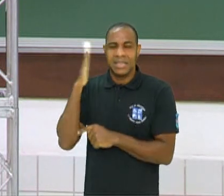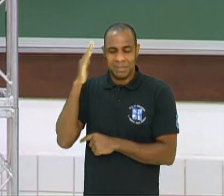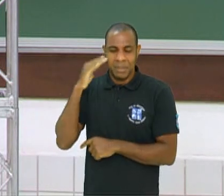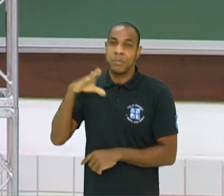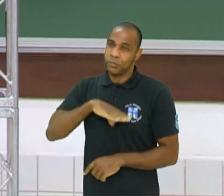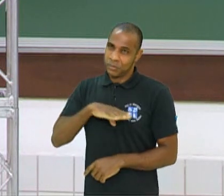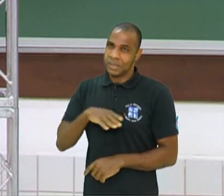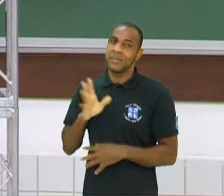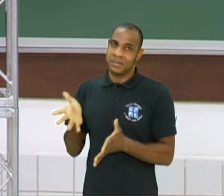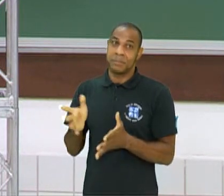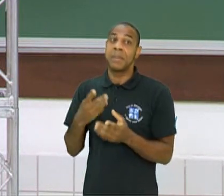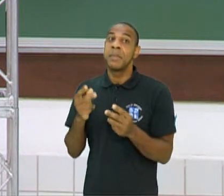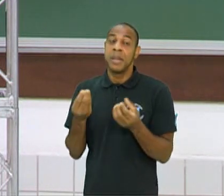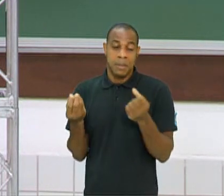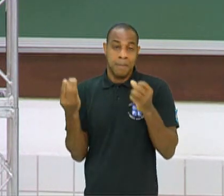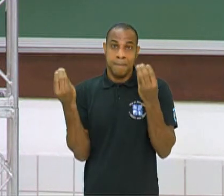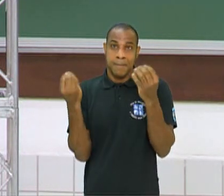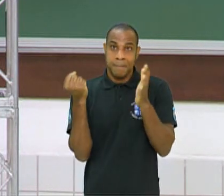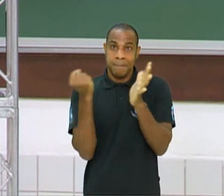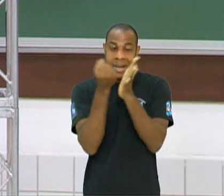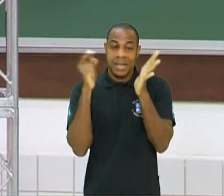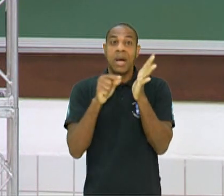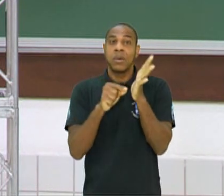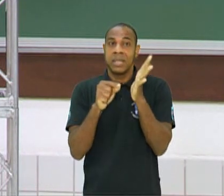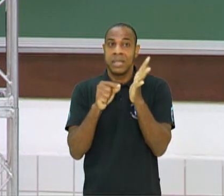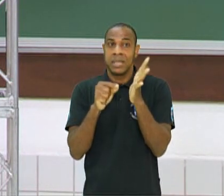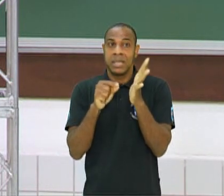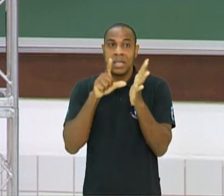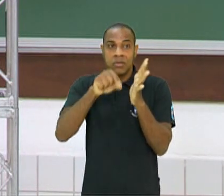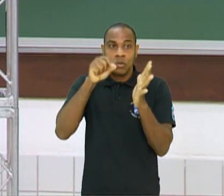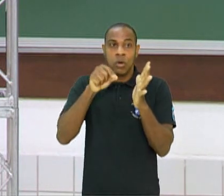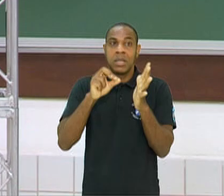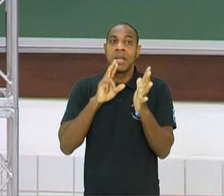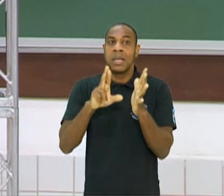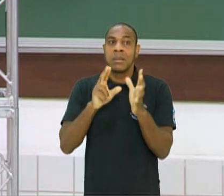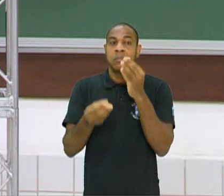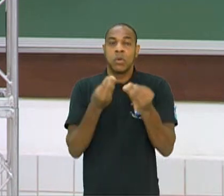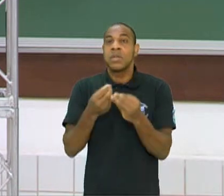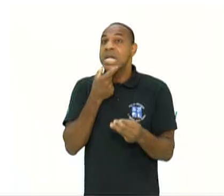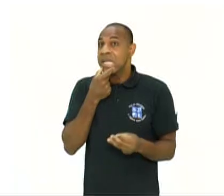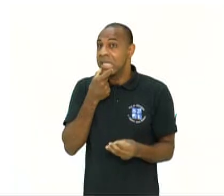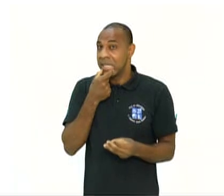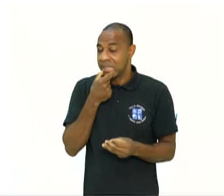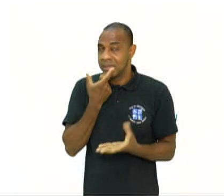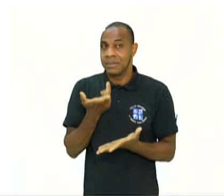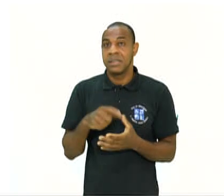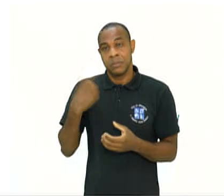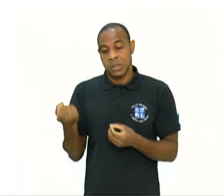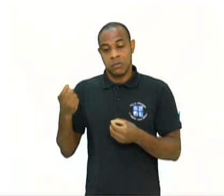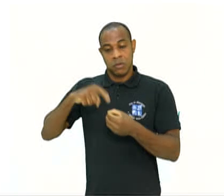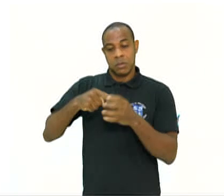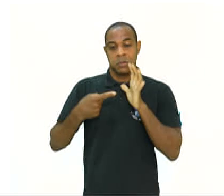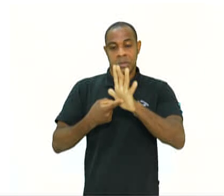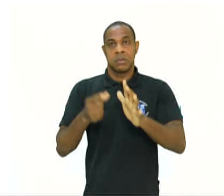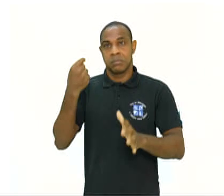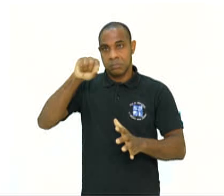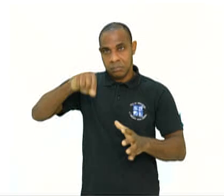alternativas para marcar em inglês a alternativa correta, beleza? Então, tempinho para vocês, já volto para a gente poder corrigir esse exercício aqui.